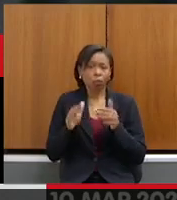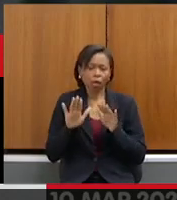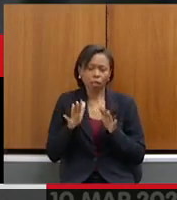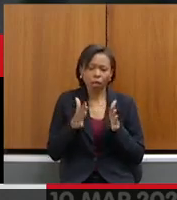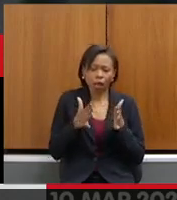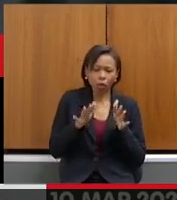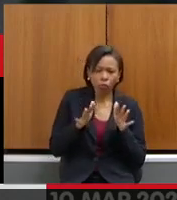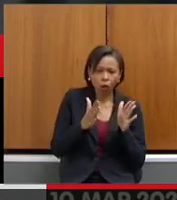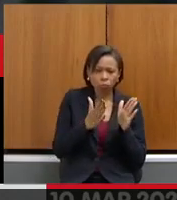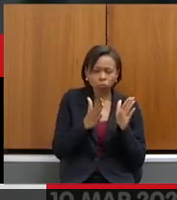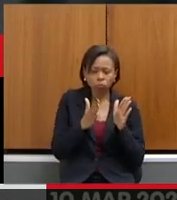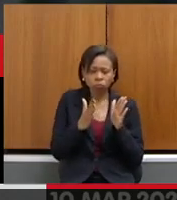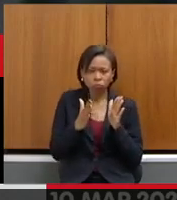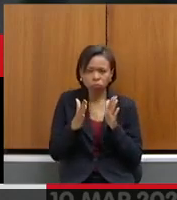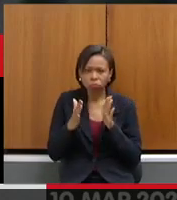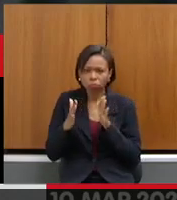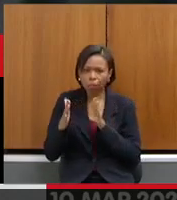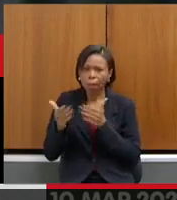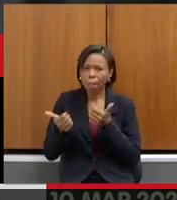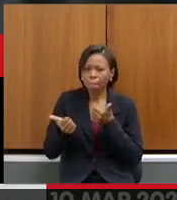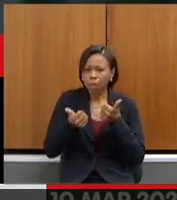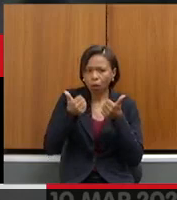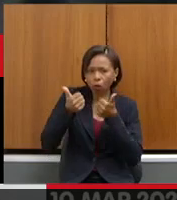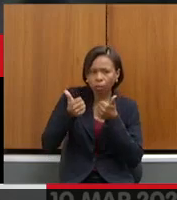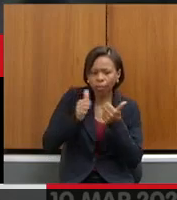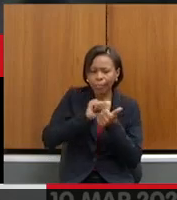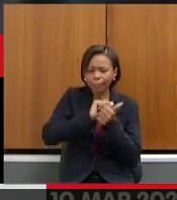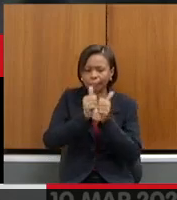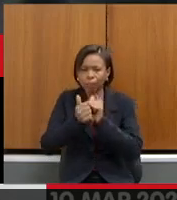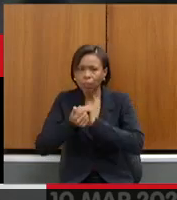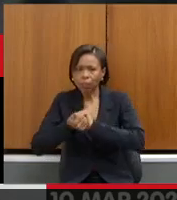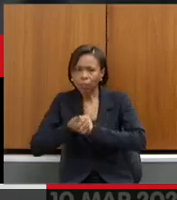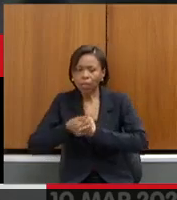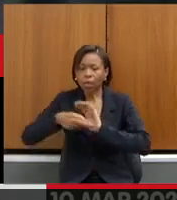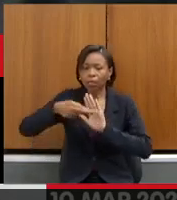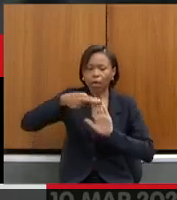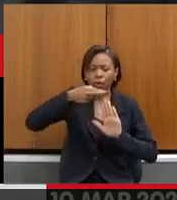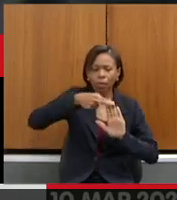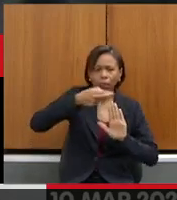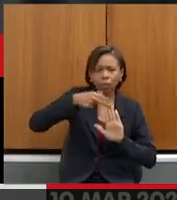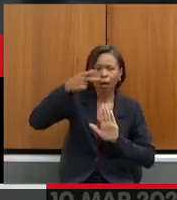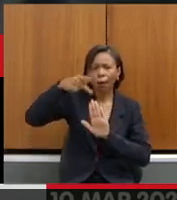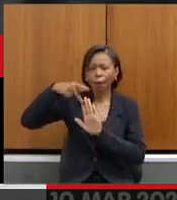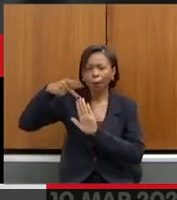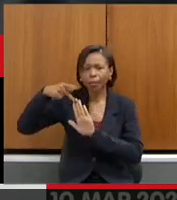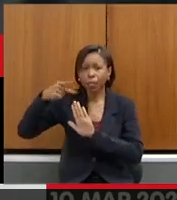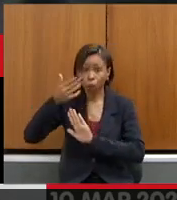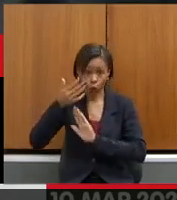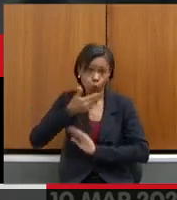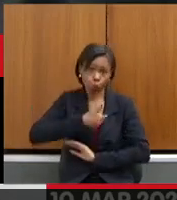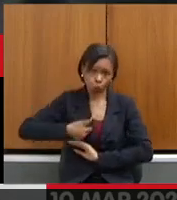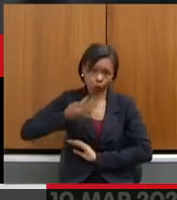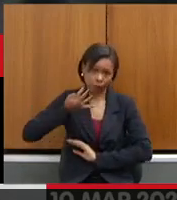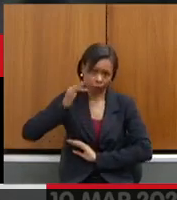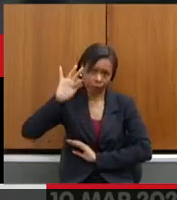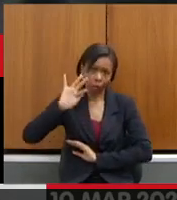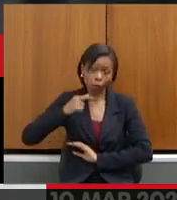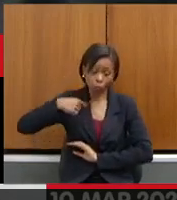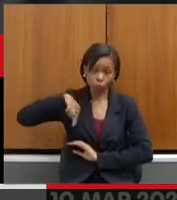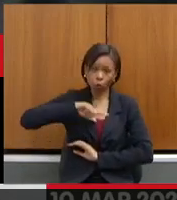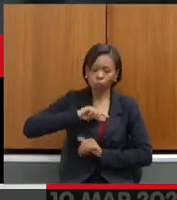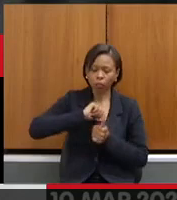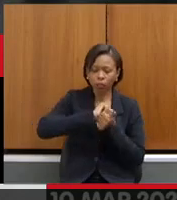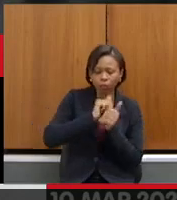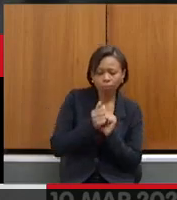equilibrado nós somos melhorando os nossos processos acertando a cada resolução a queda portaria que vinha do governo federal a gente foi melhorando